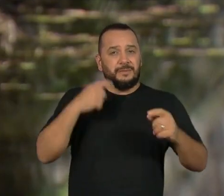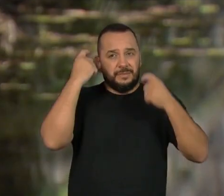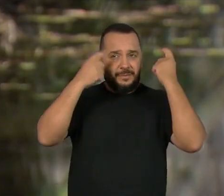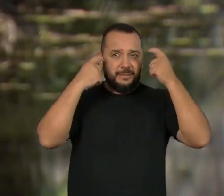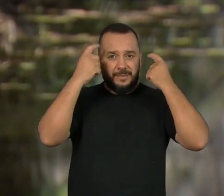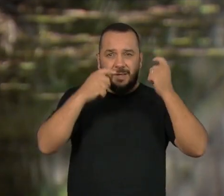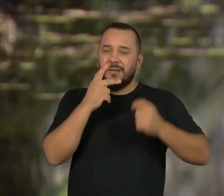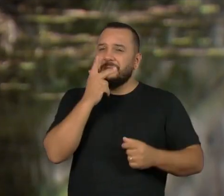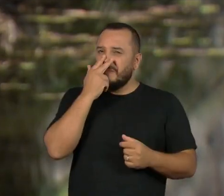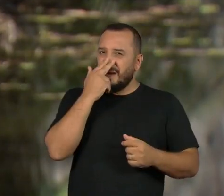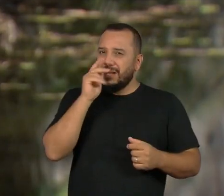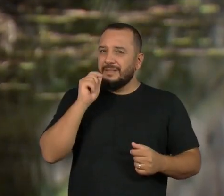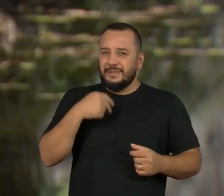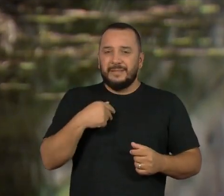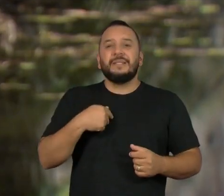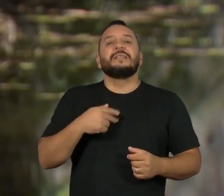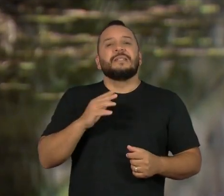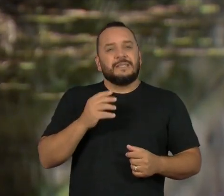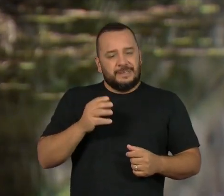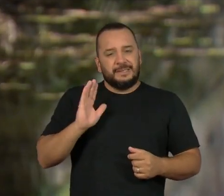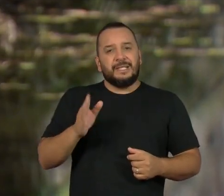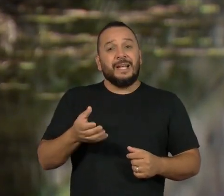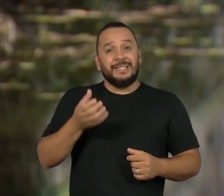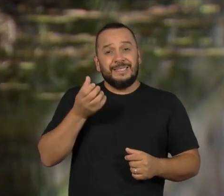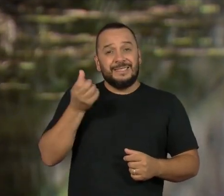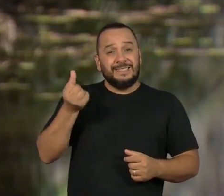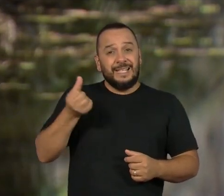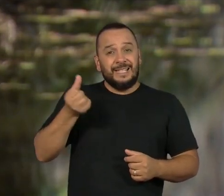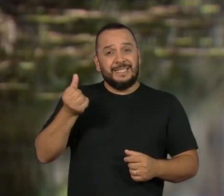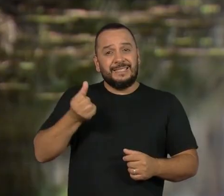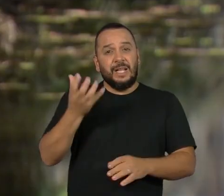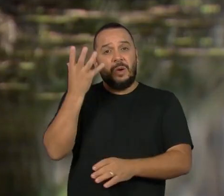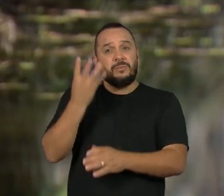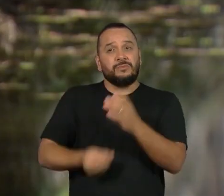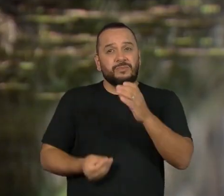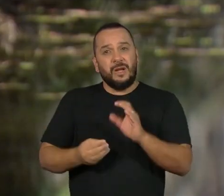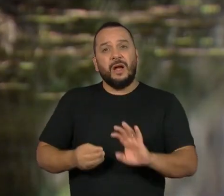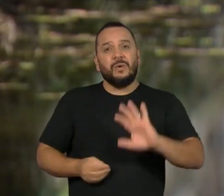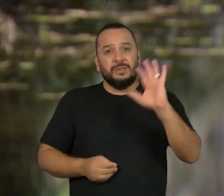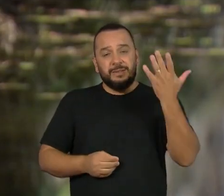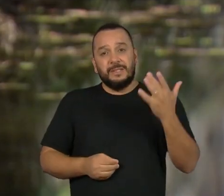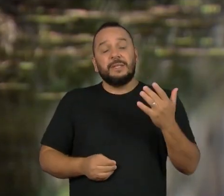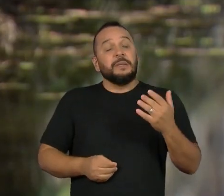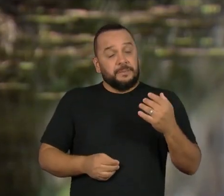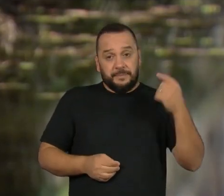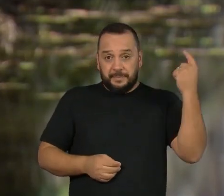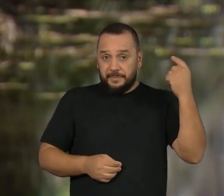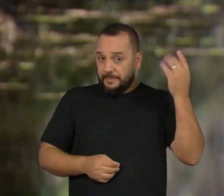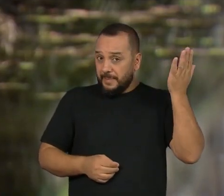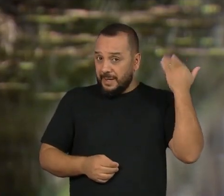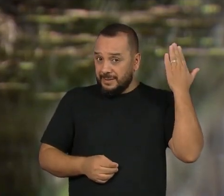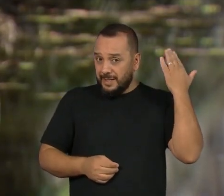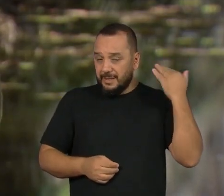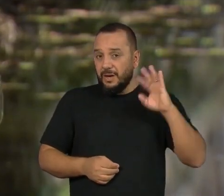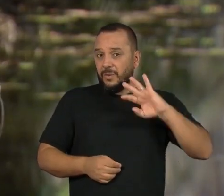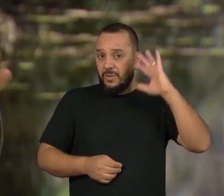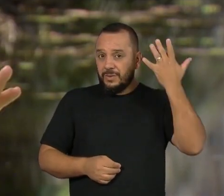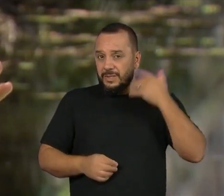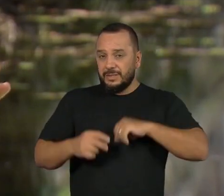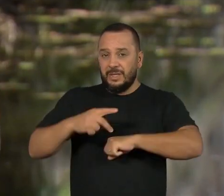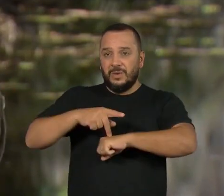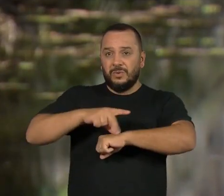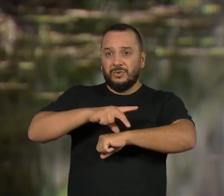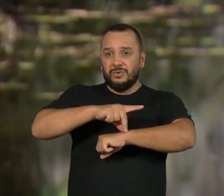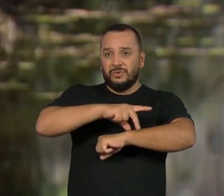caminhando para a 6ª extinção em massa das espécies. Uma delas aconteceu na época dos dinossauros. Os fatores